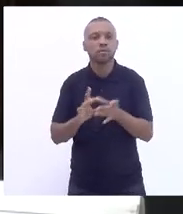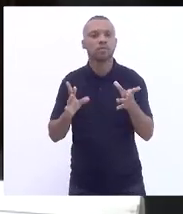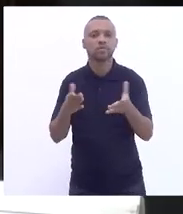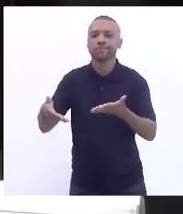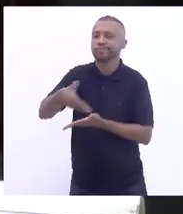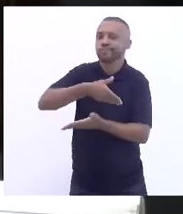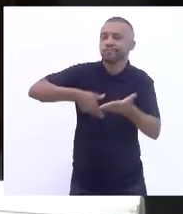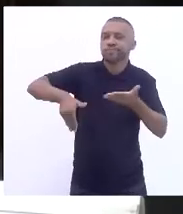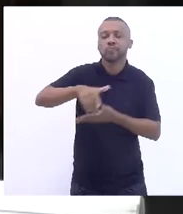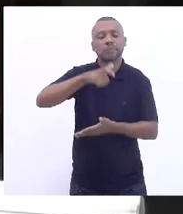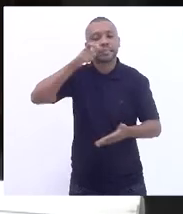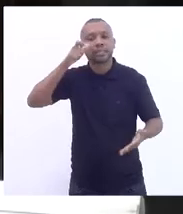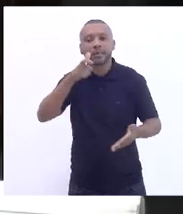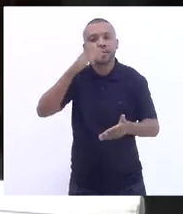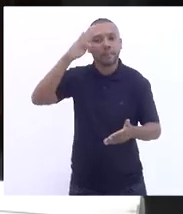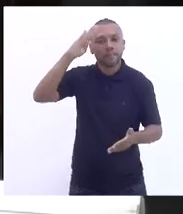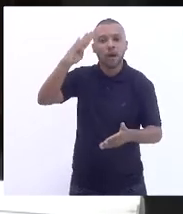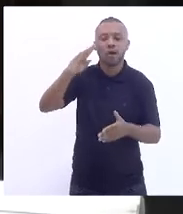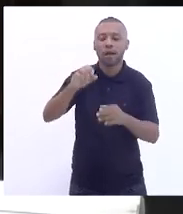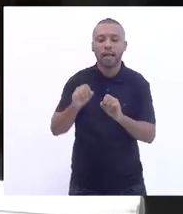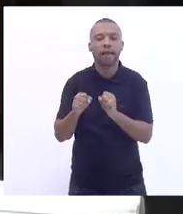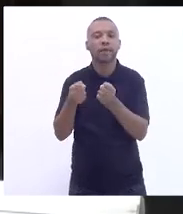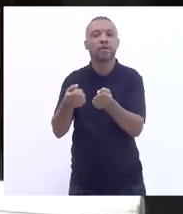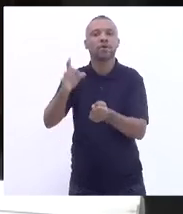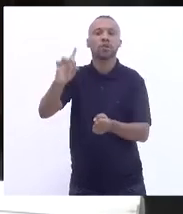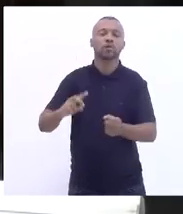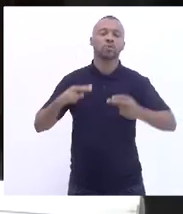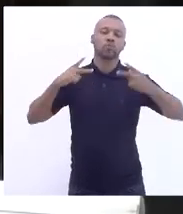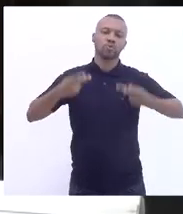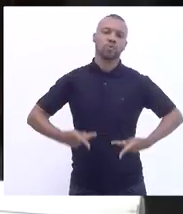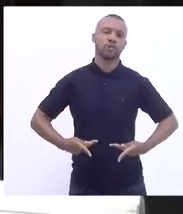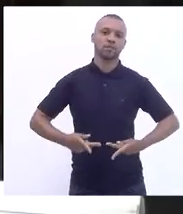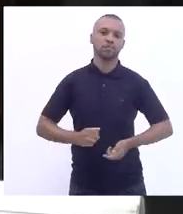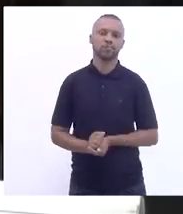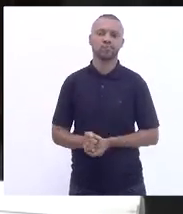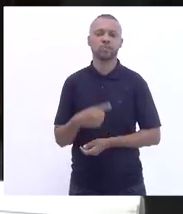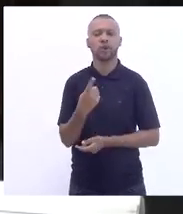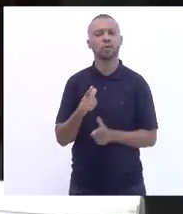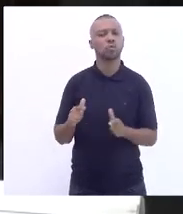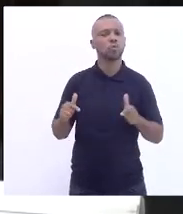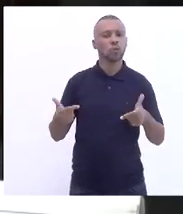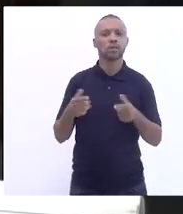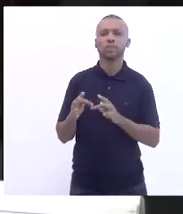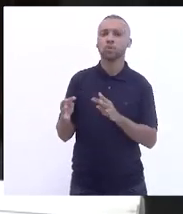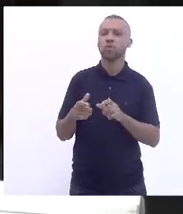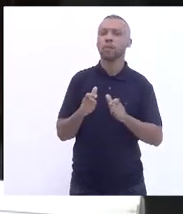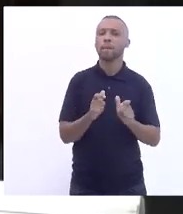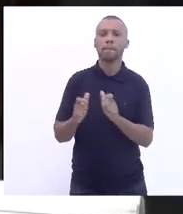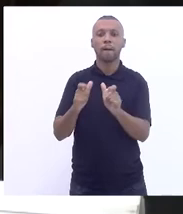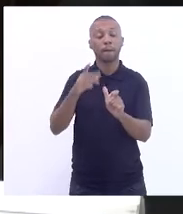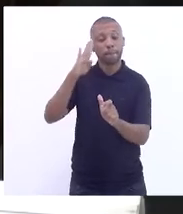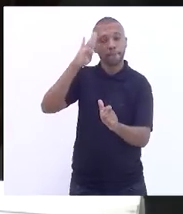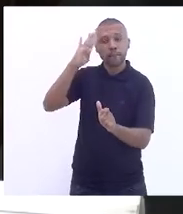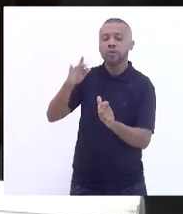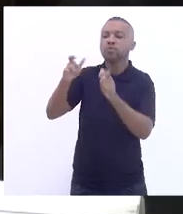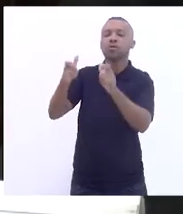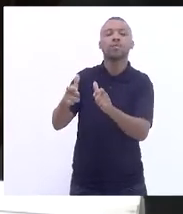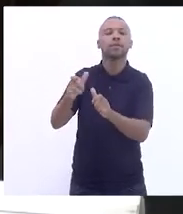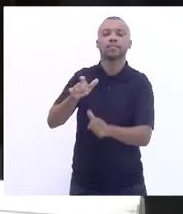é o nosso maior interesse EA garantia dos direitos humanos e Nós faremos isso em todos os locais inclusive nas favelas